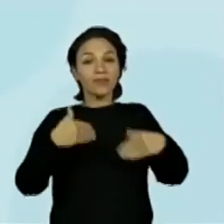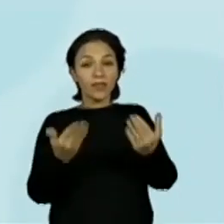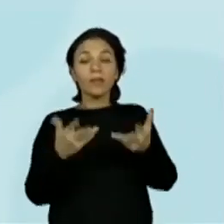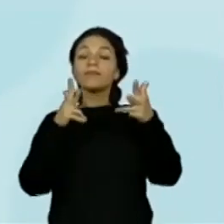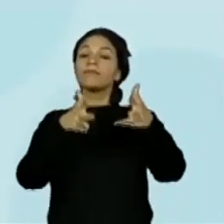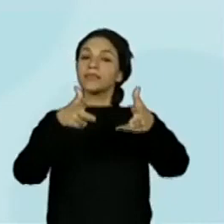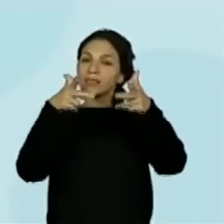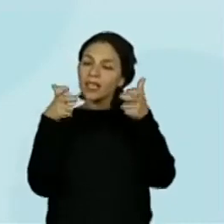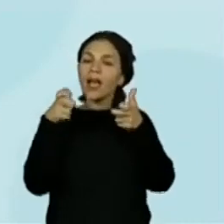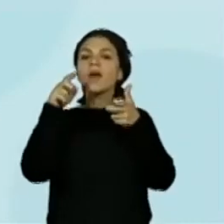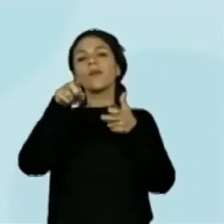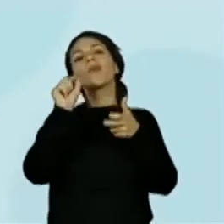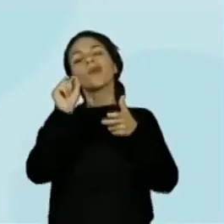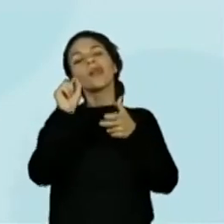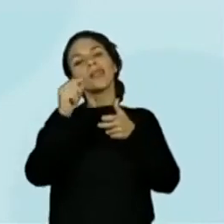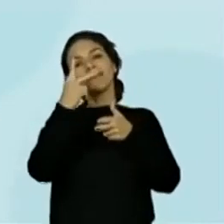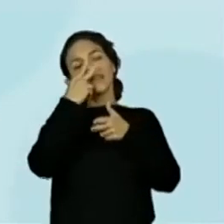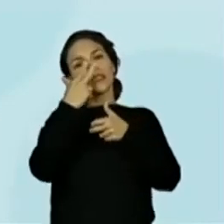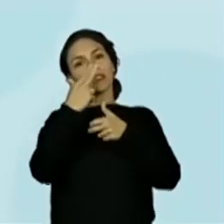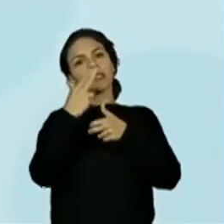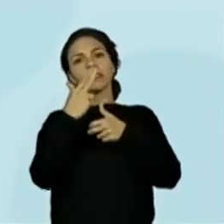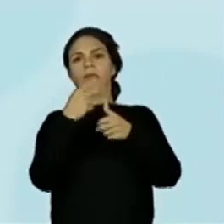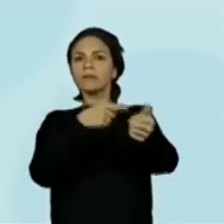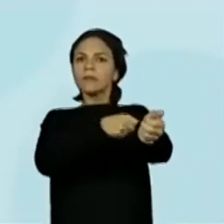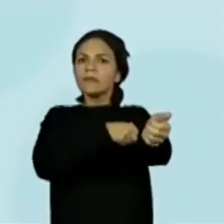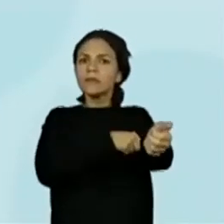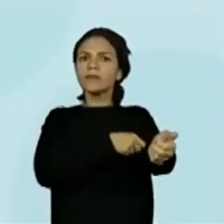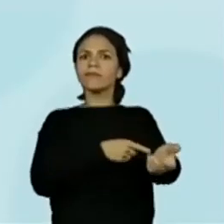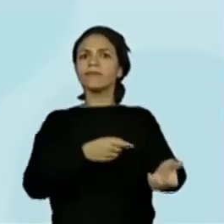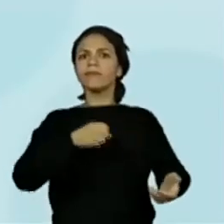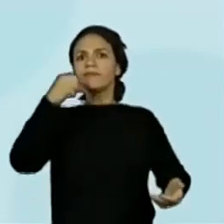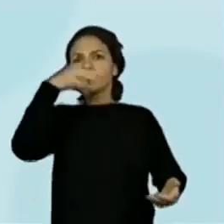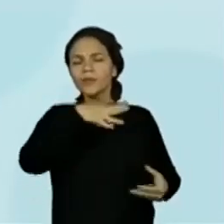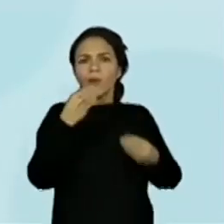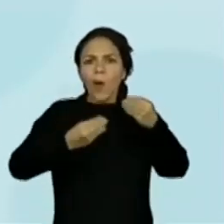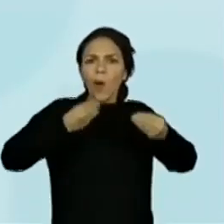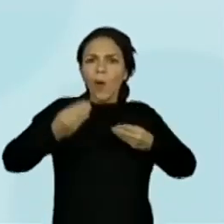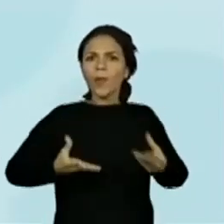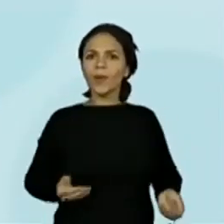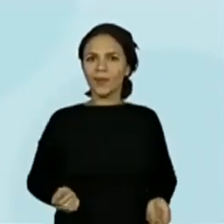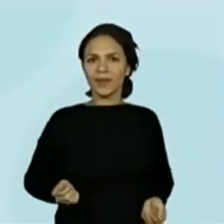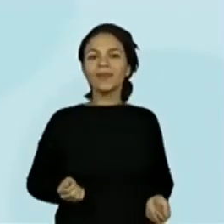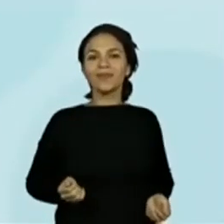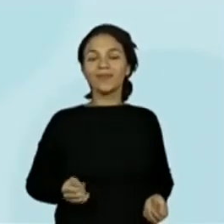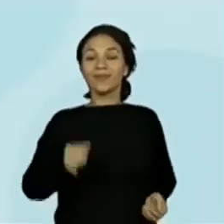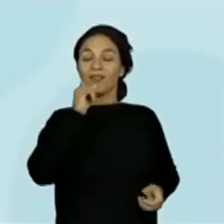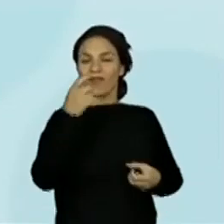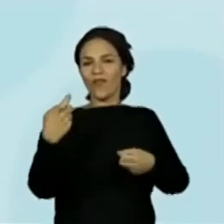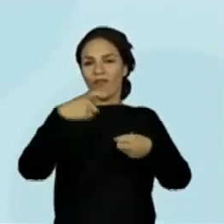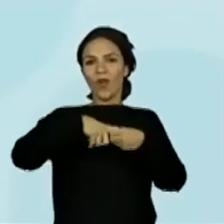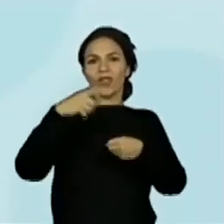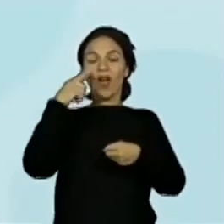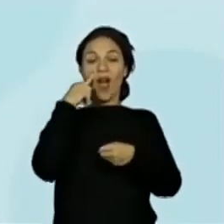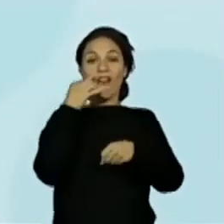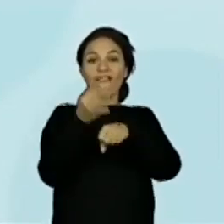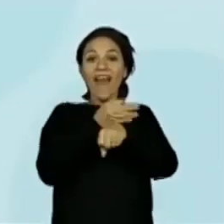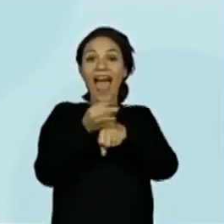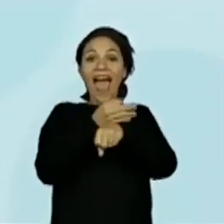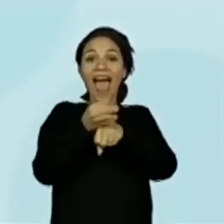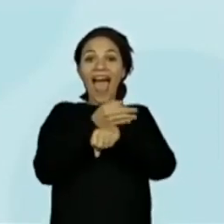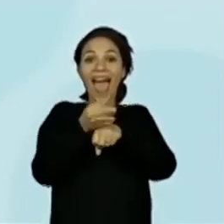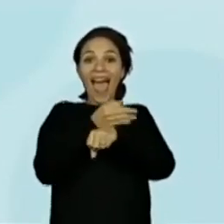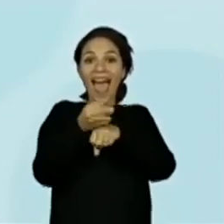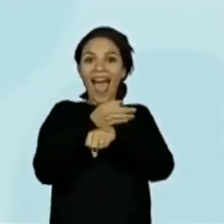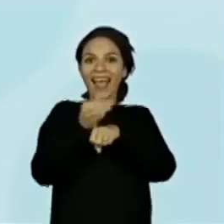a indignação, tá vendo? E aqui, ó, vamos voltar aqui? Estamos de férias, olha a surpresa, que